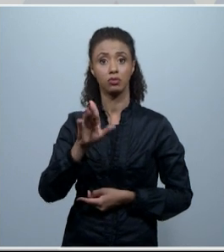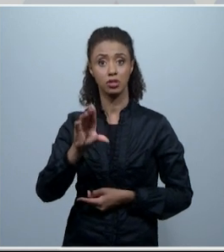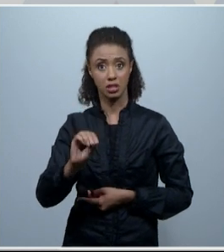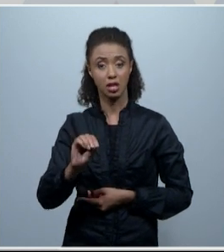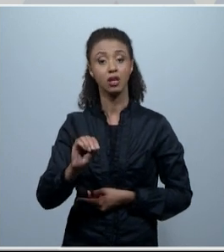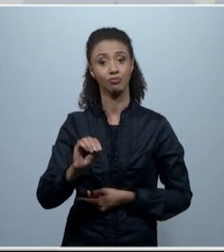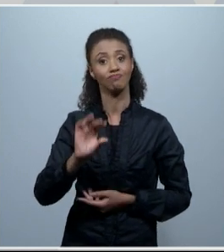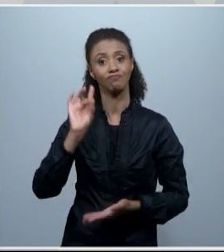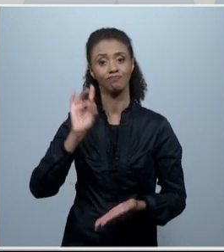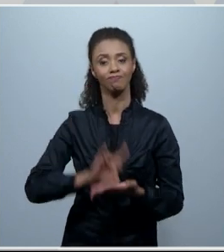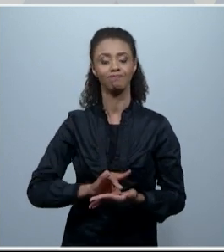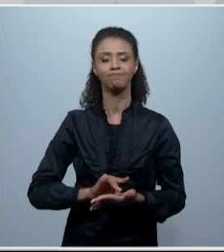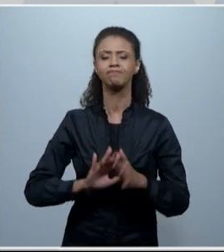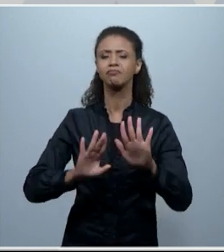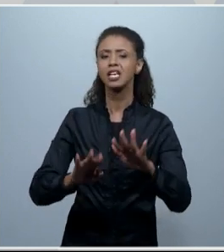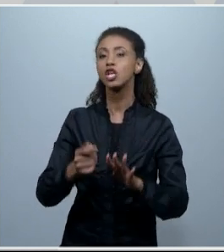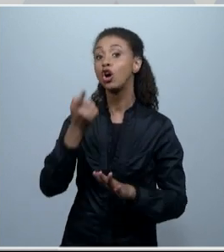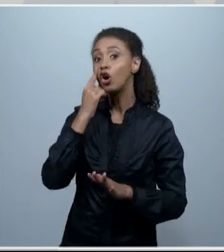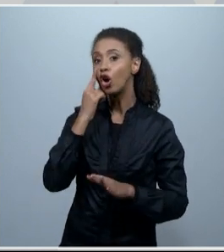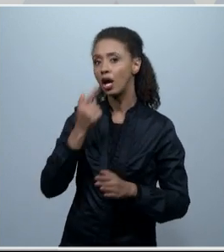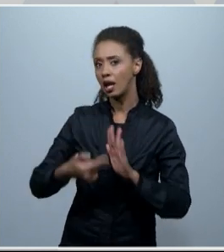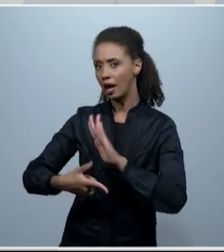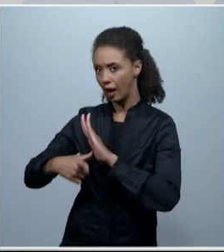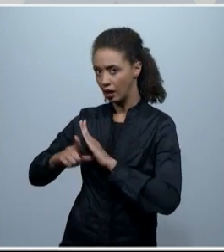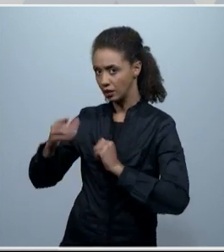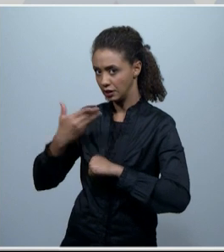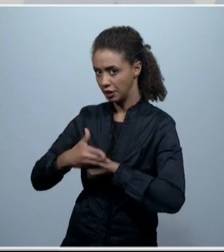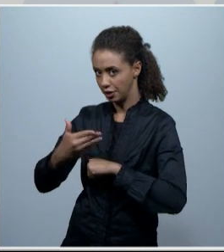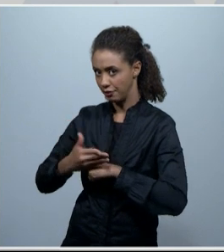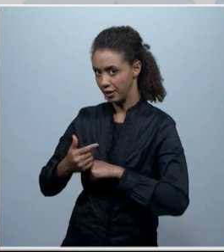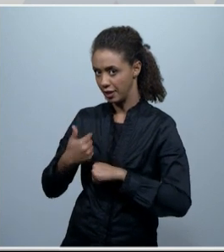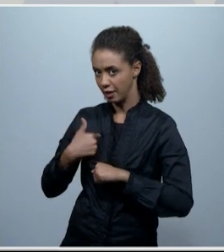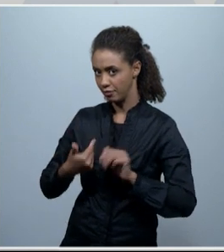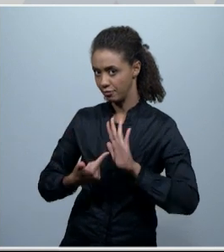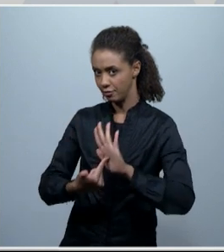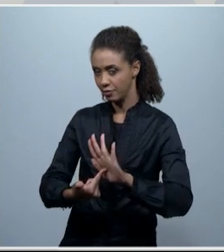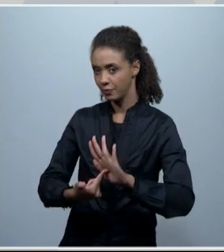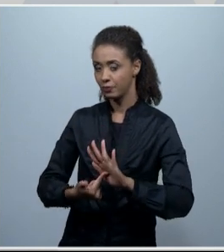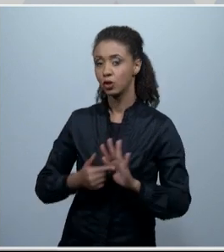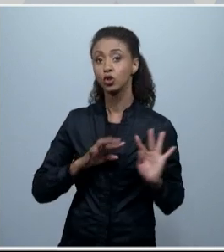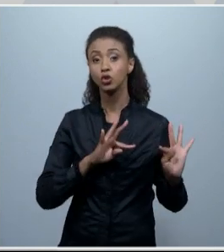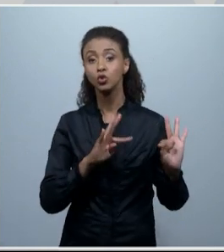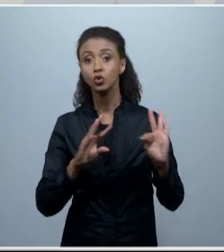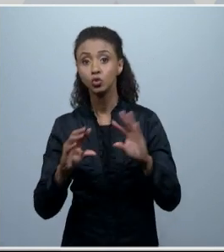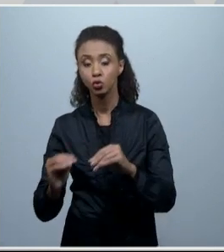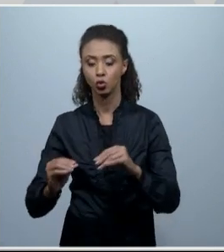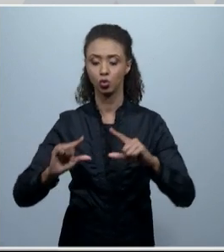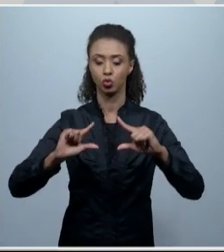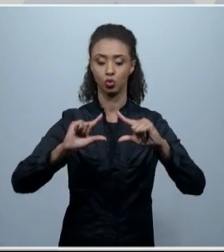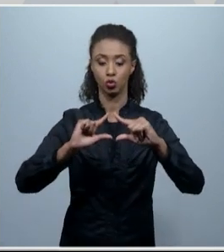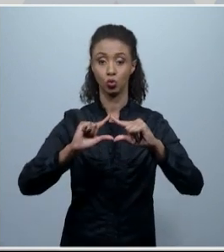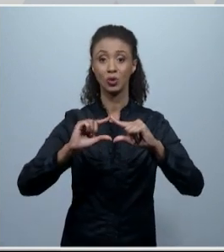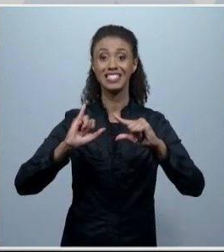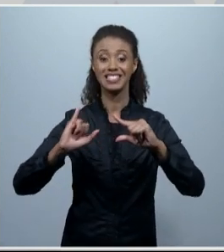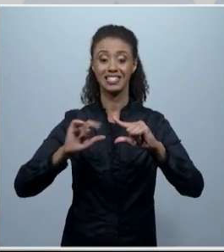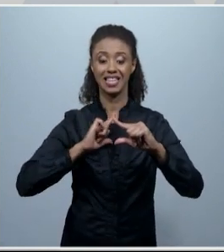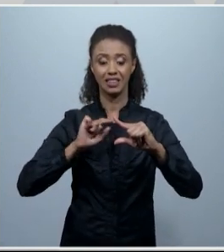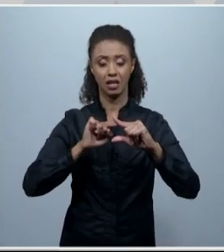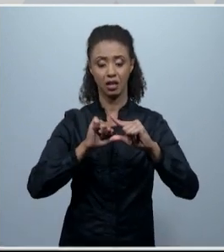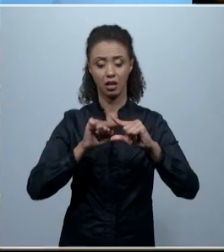agora olha para esse exercício que a gente resolveu a gente mostrou que quando todos os ângulos internos do triângulo são menores do que 90